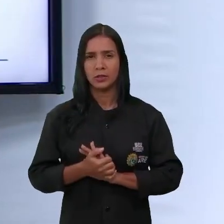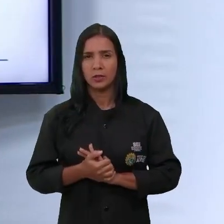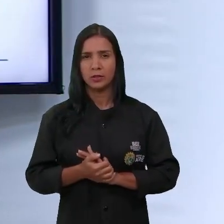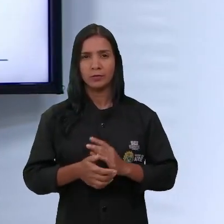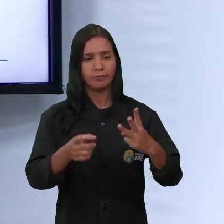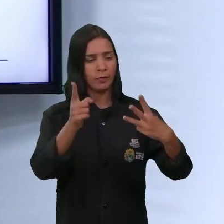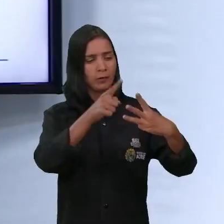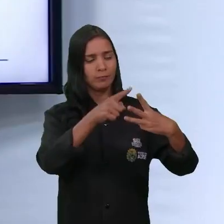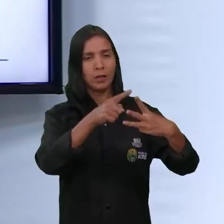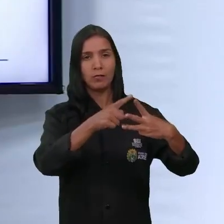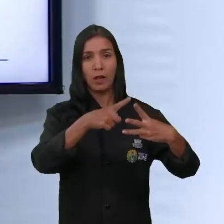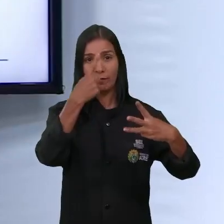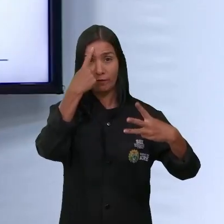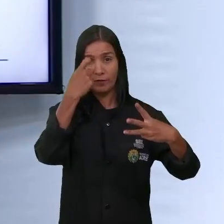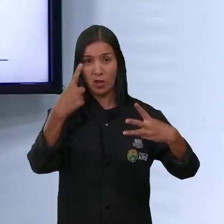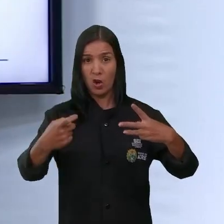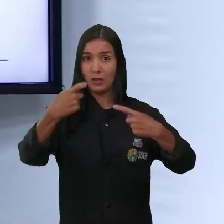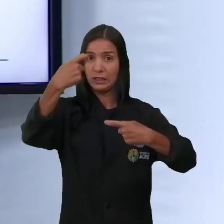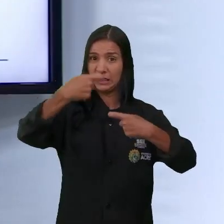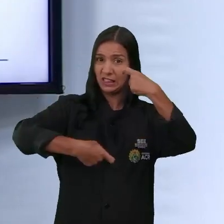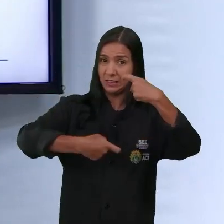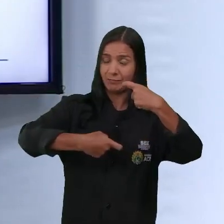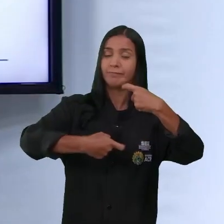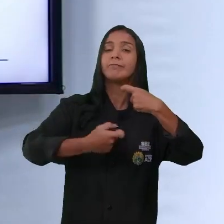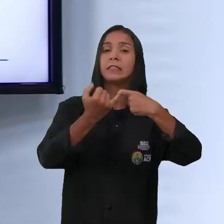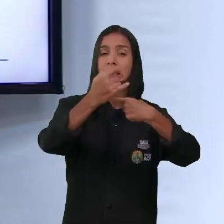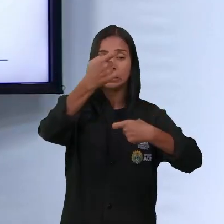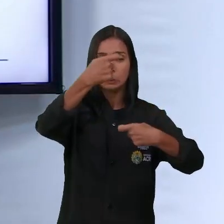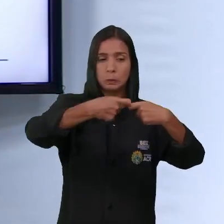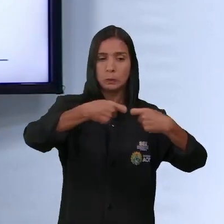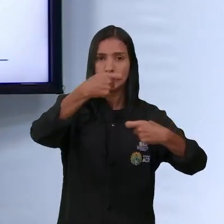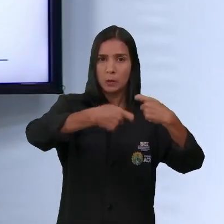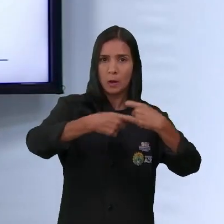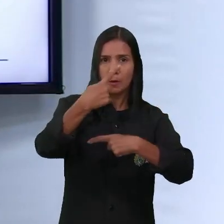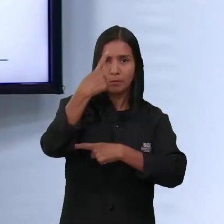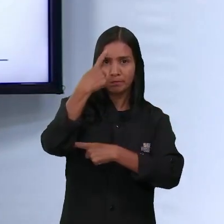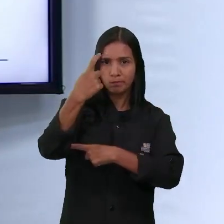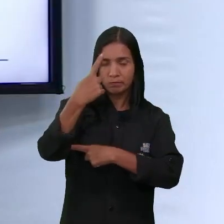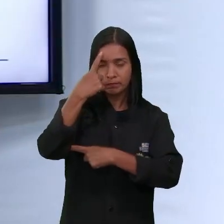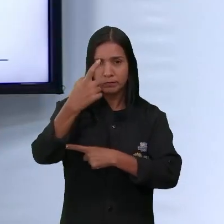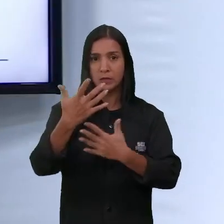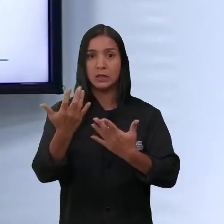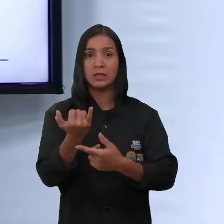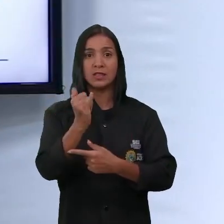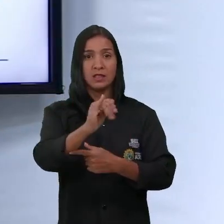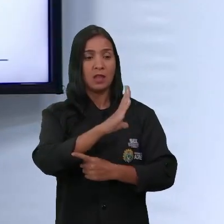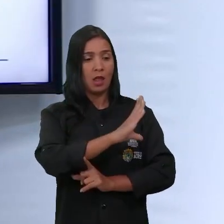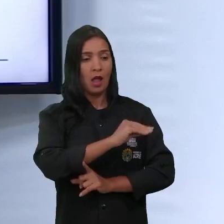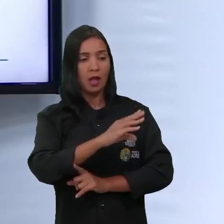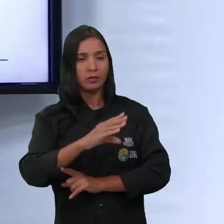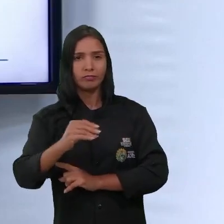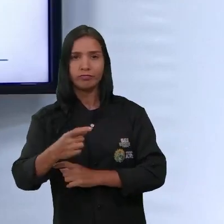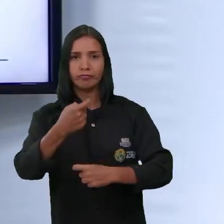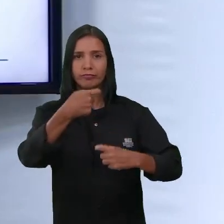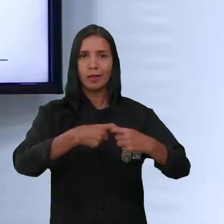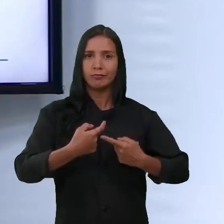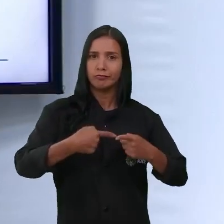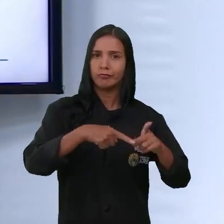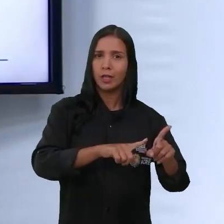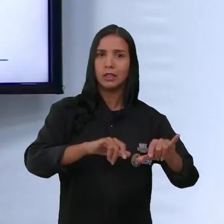de violência sexual, principalmente cometidos contra adolescentes que